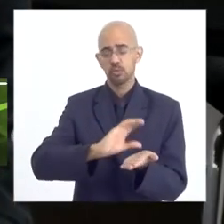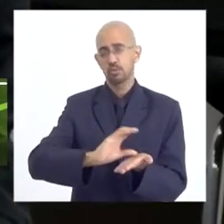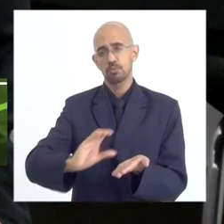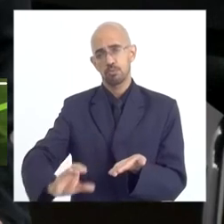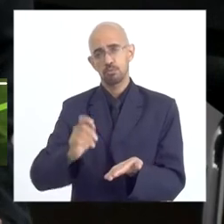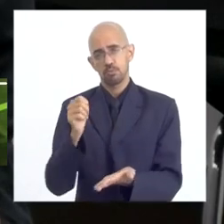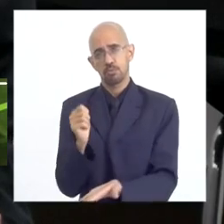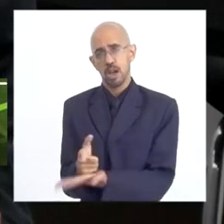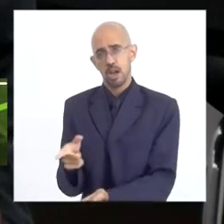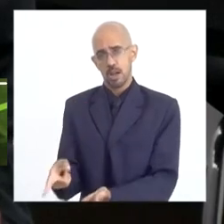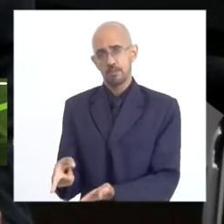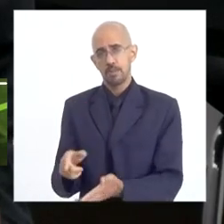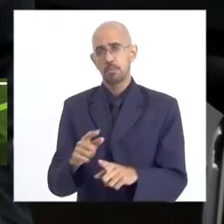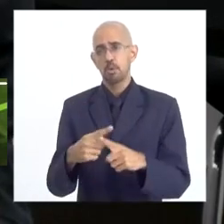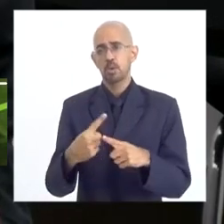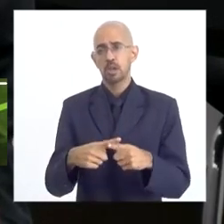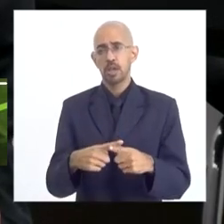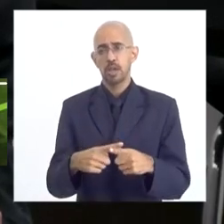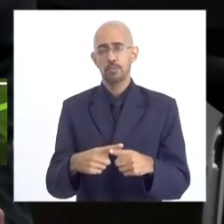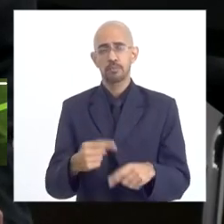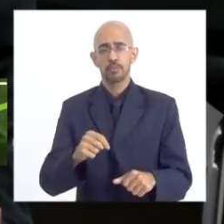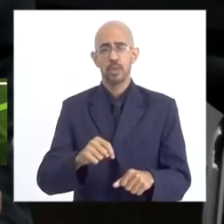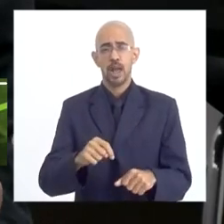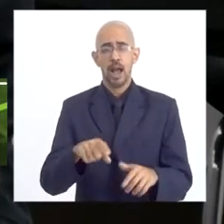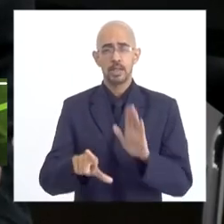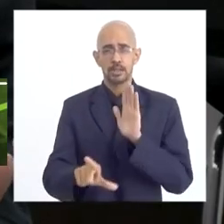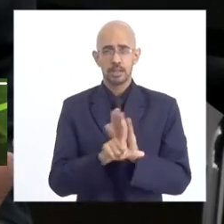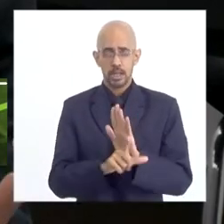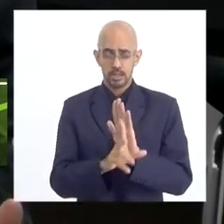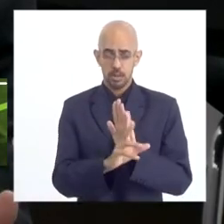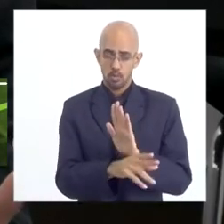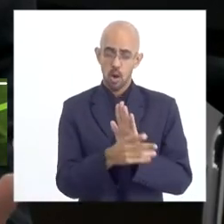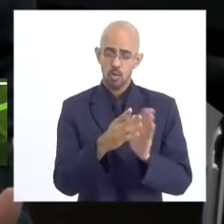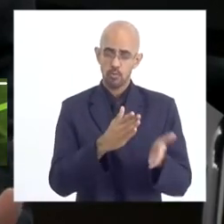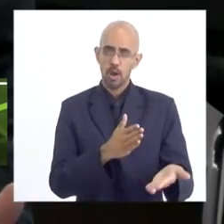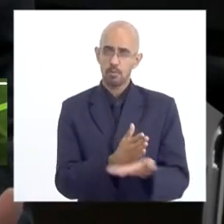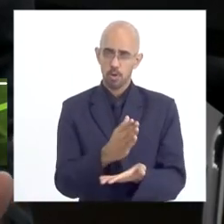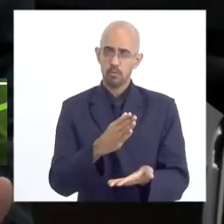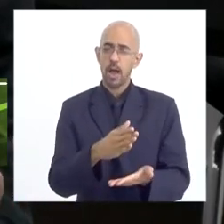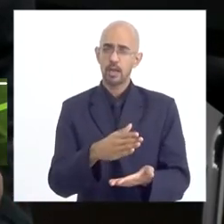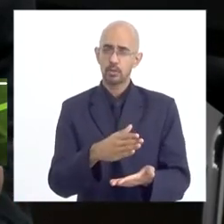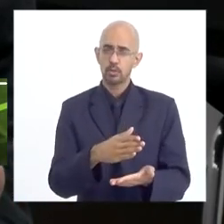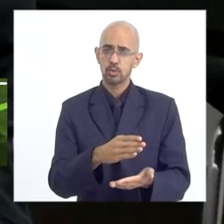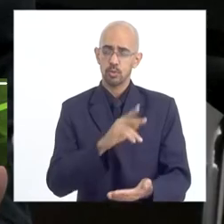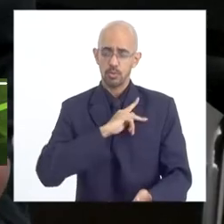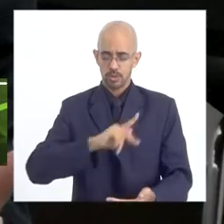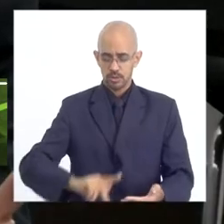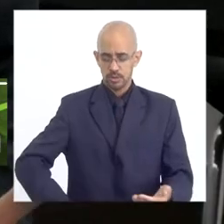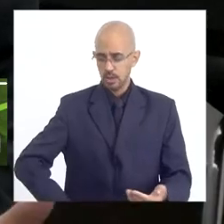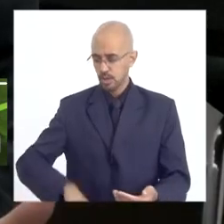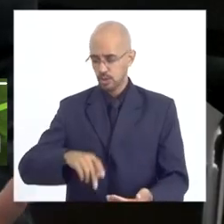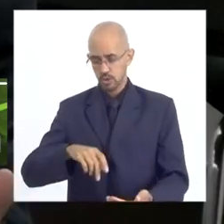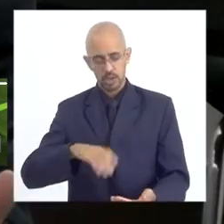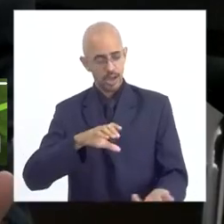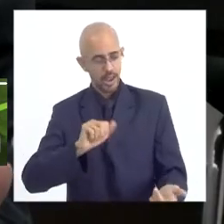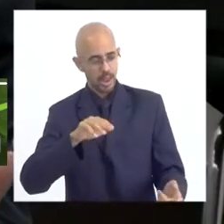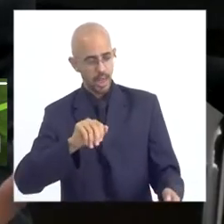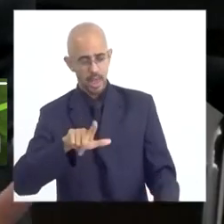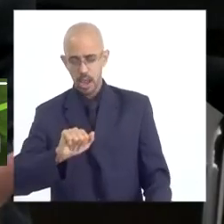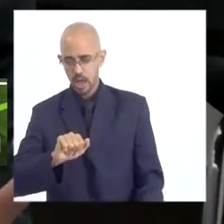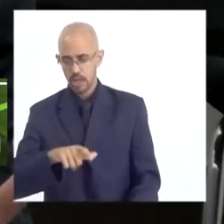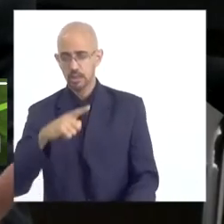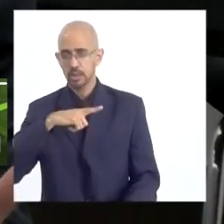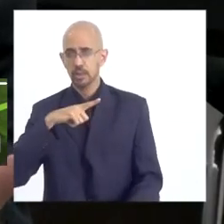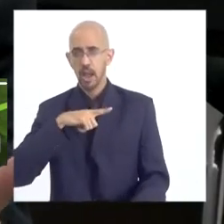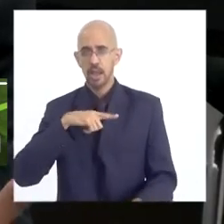do nosso presidente Márcio Canella, e já aprovado nessa comissão, né, nós